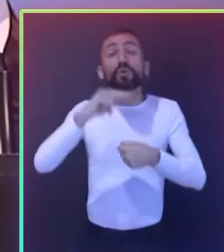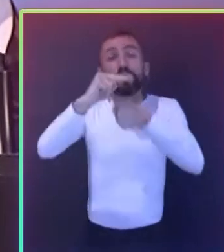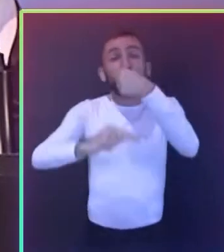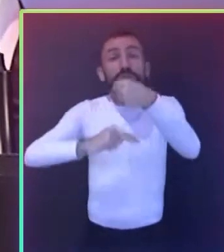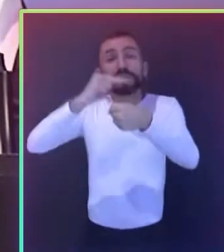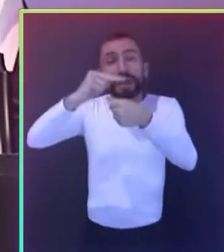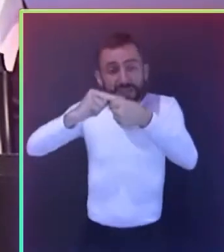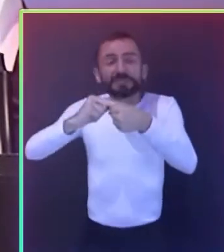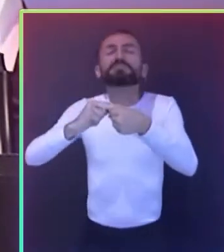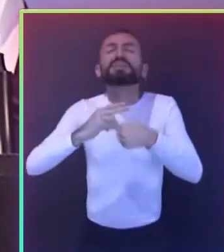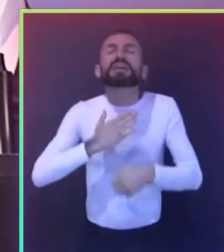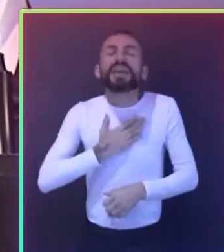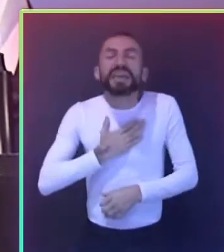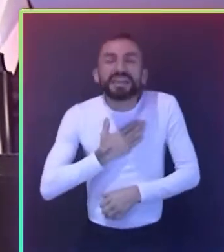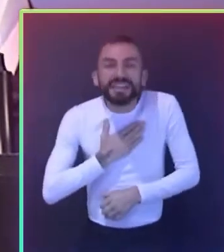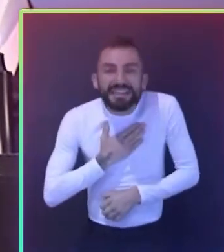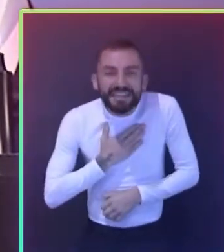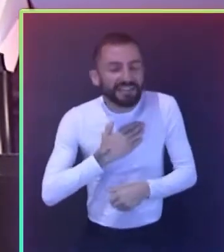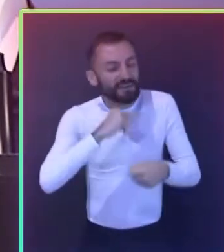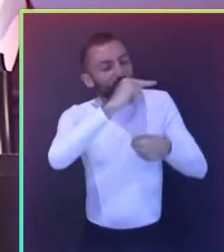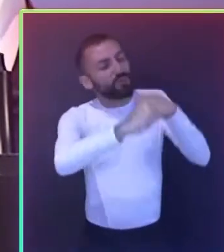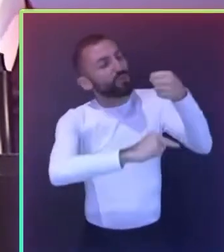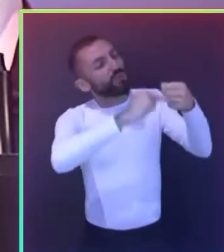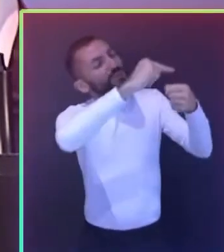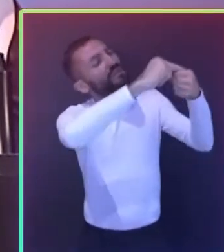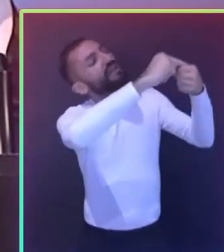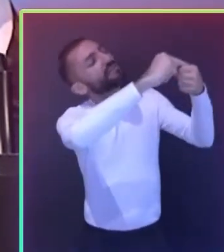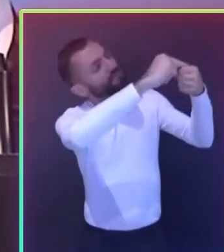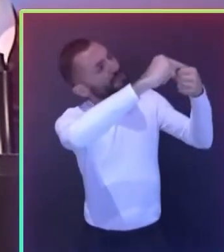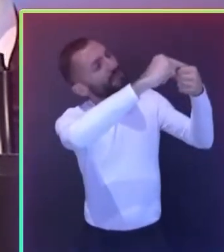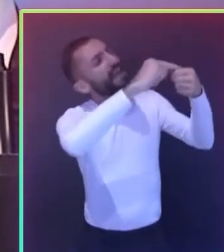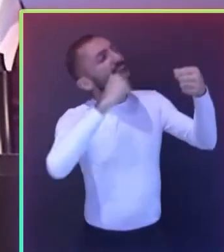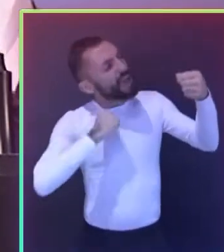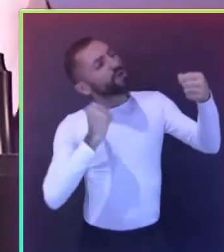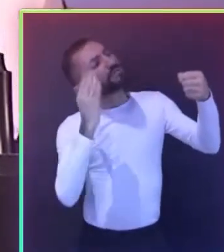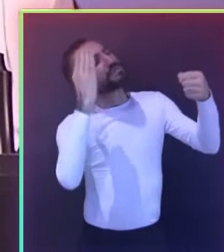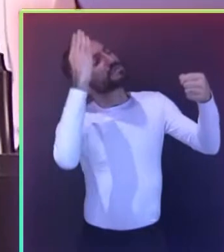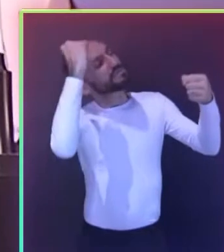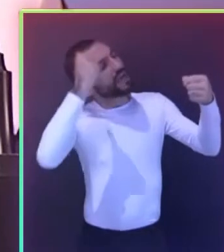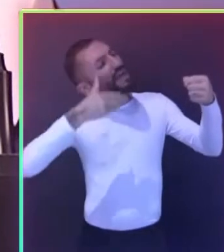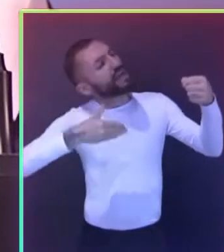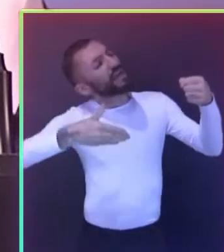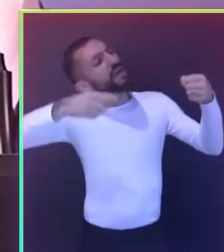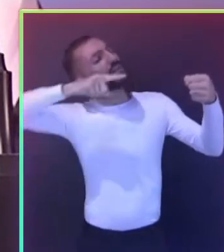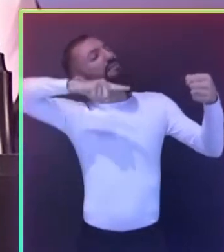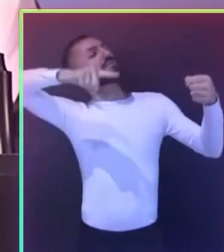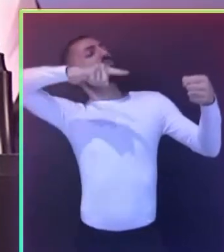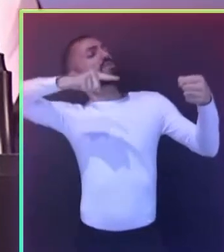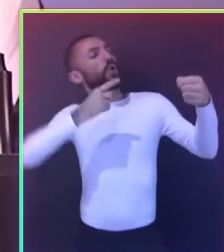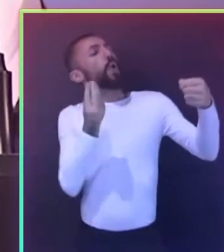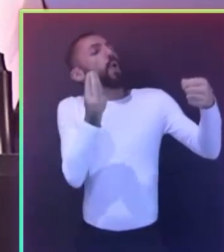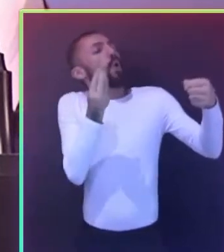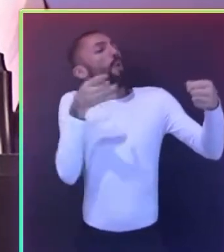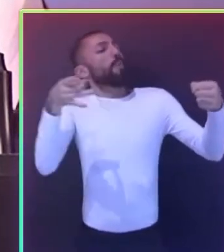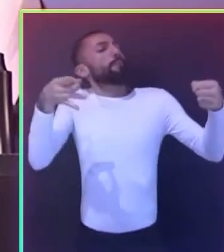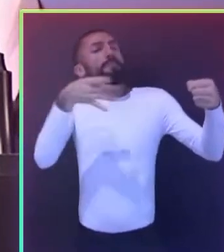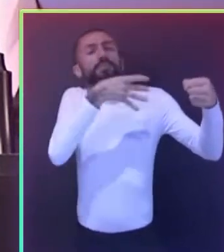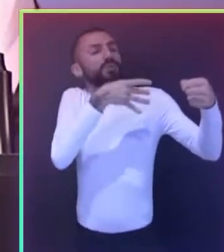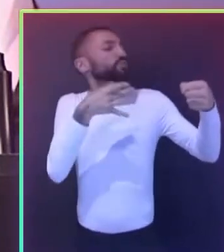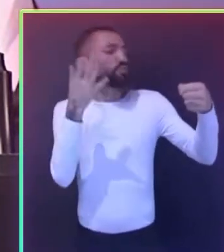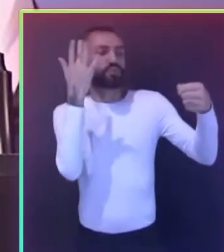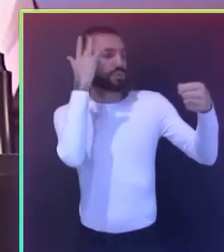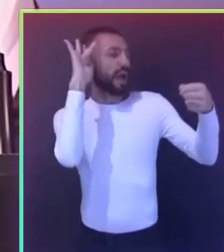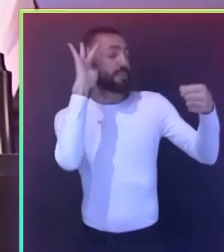Muito provavelmente eu não saiba tudo o que é necessário fazer à frente de uma instituição de tamanha grandeza Tá